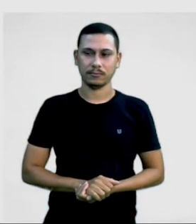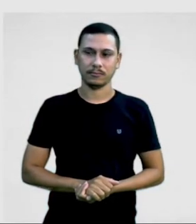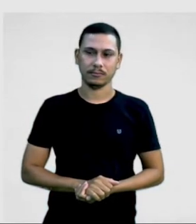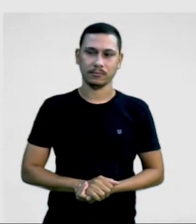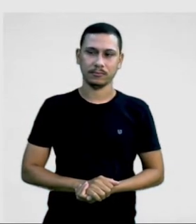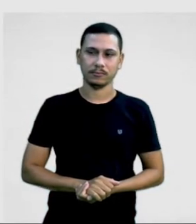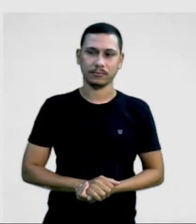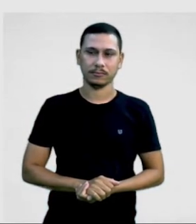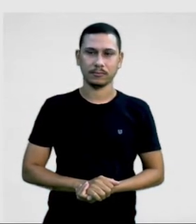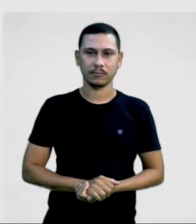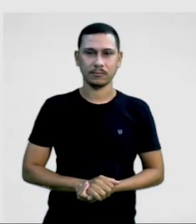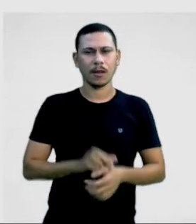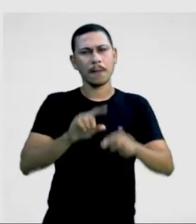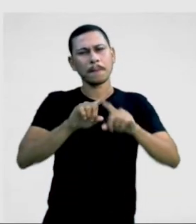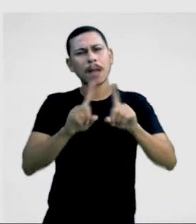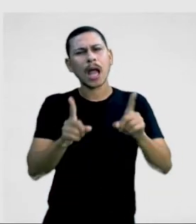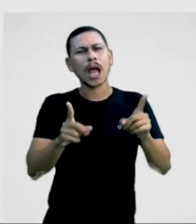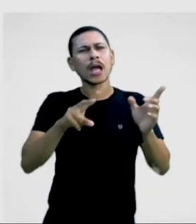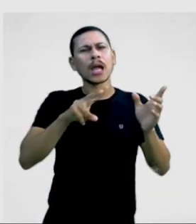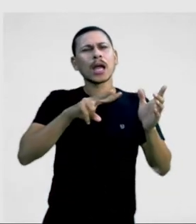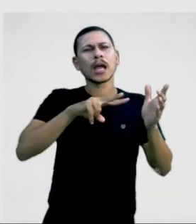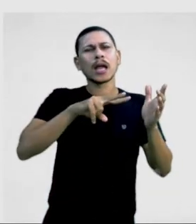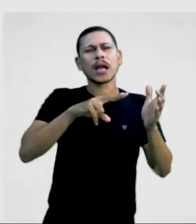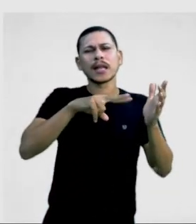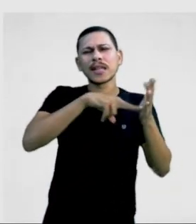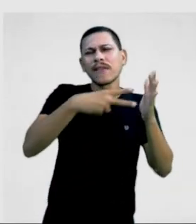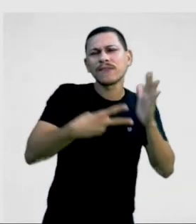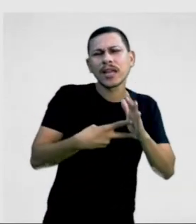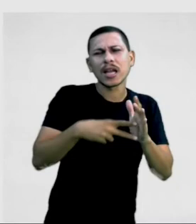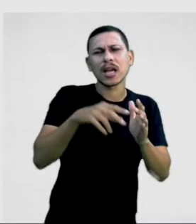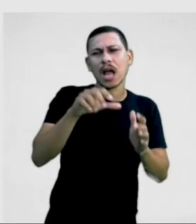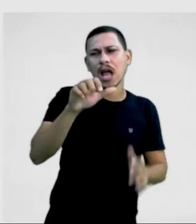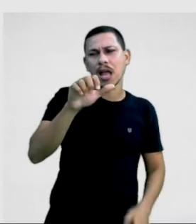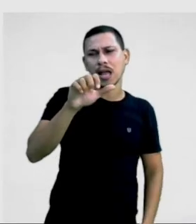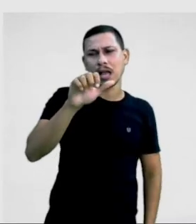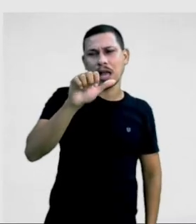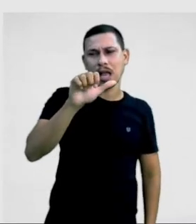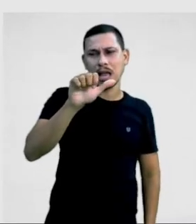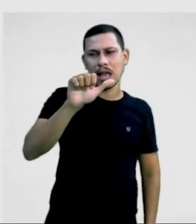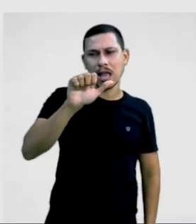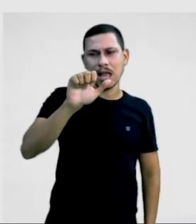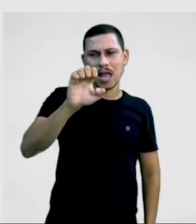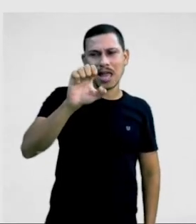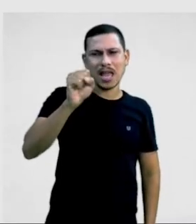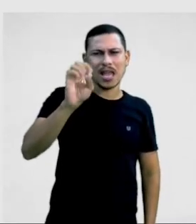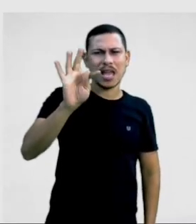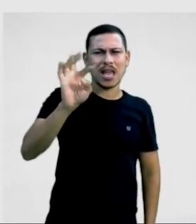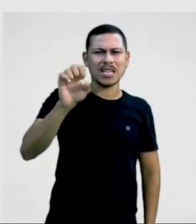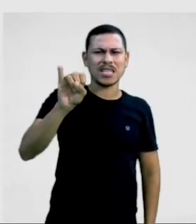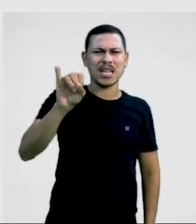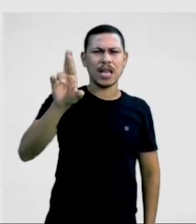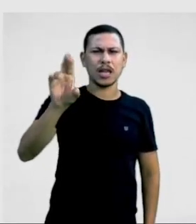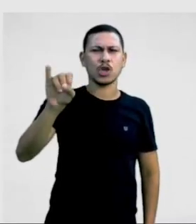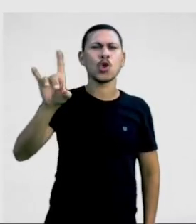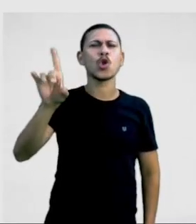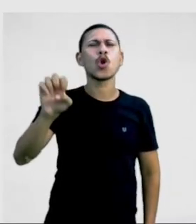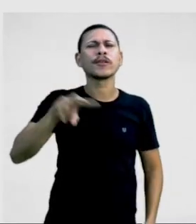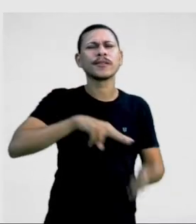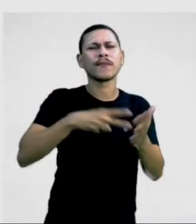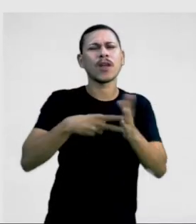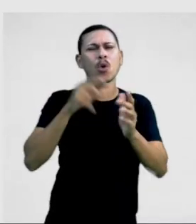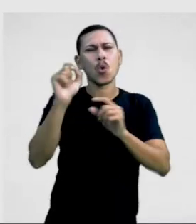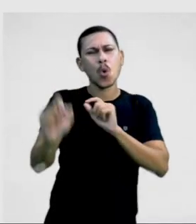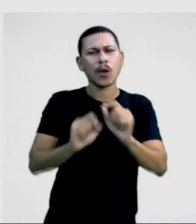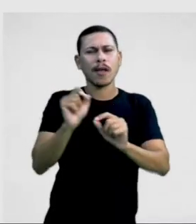Tá? E o que é um esteroide, né, anabolizante? Então, são drogas fabricadas em laboratórios de maneira artificial